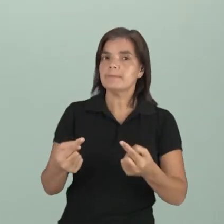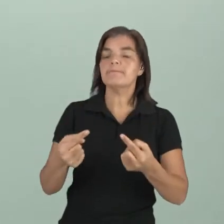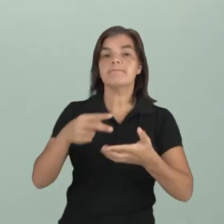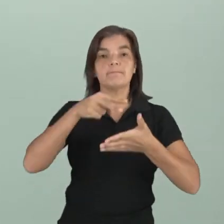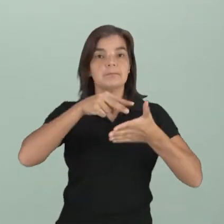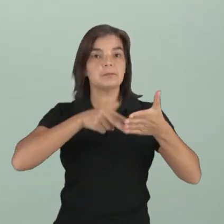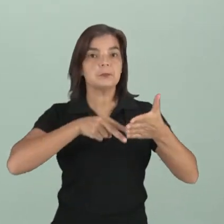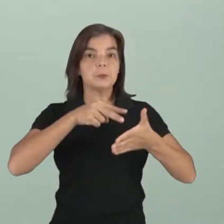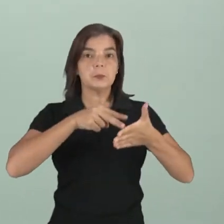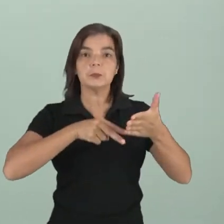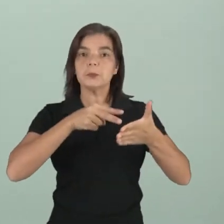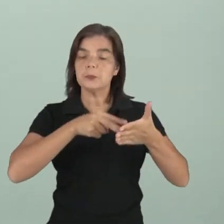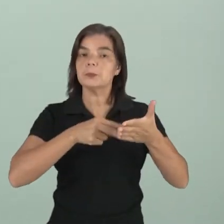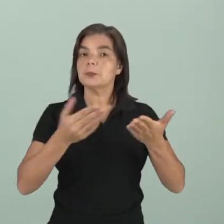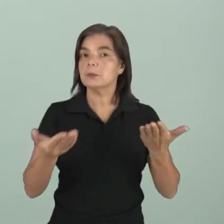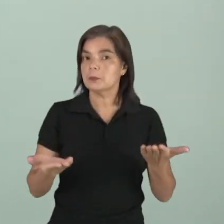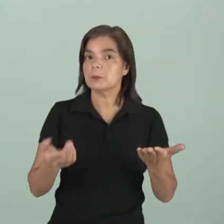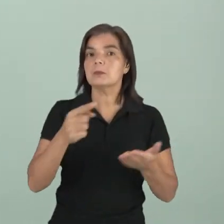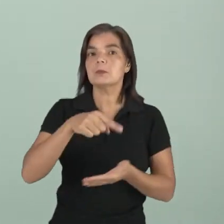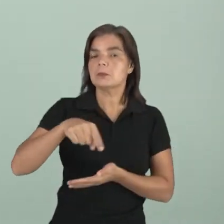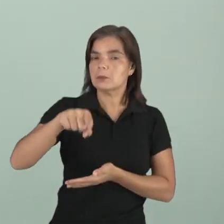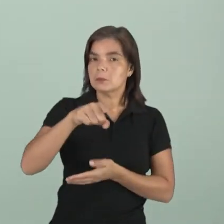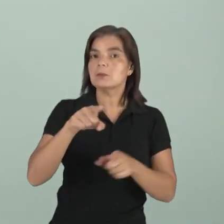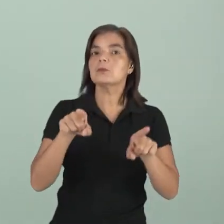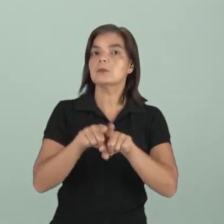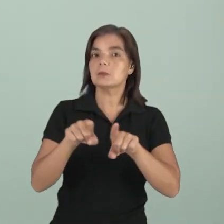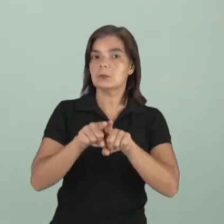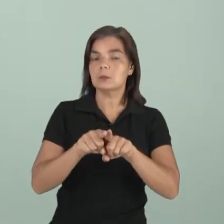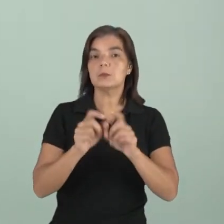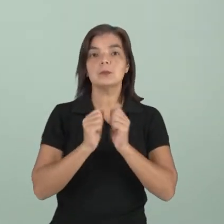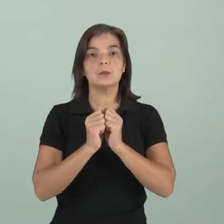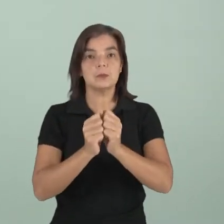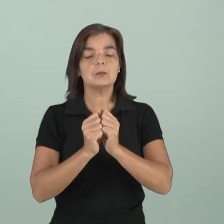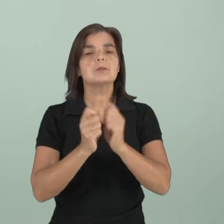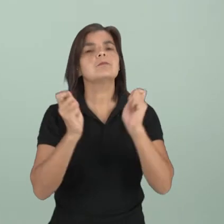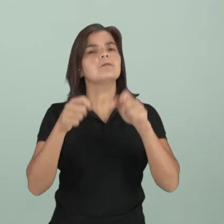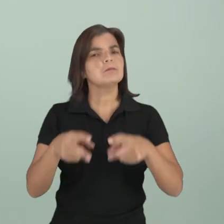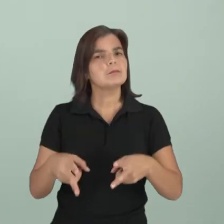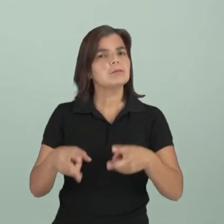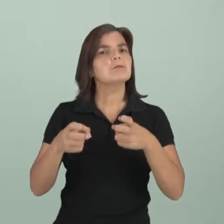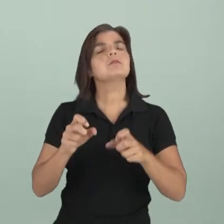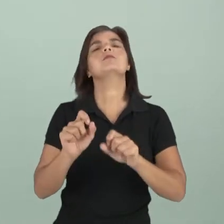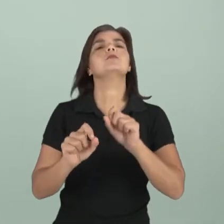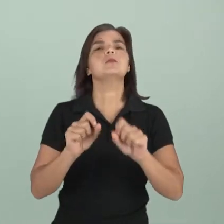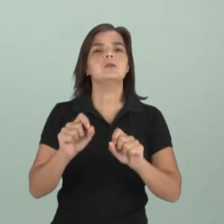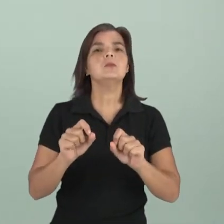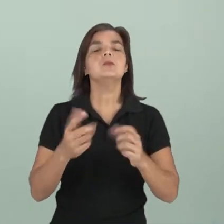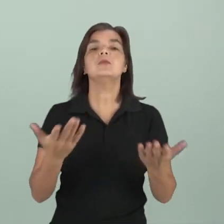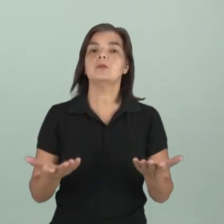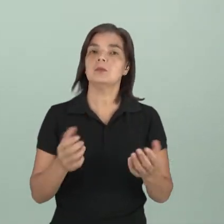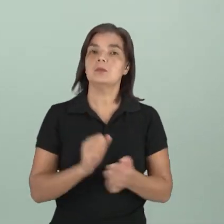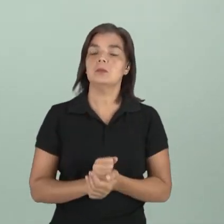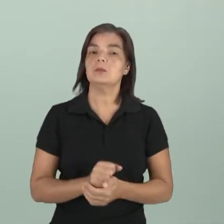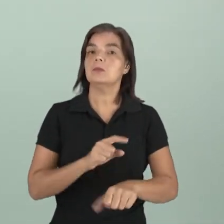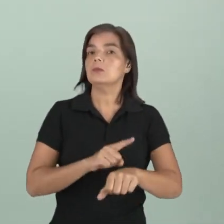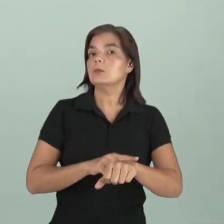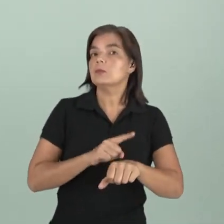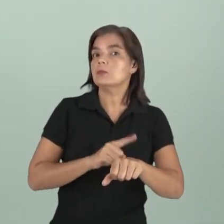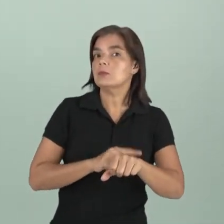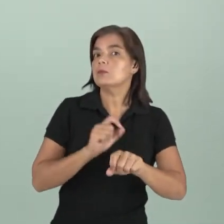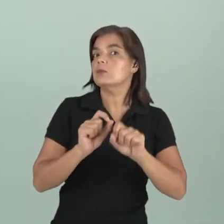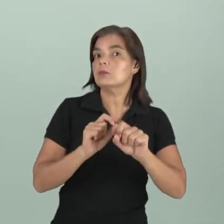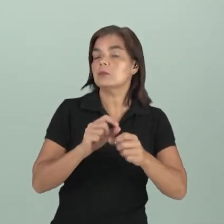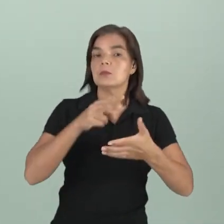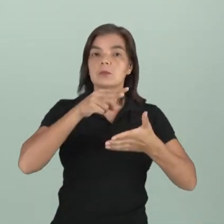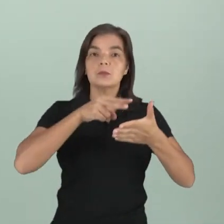da leitura que agora há pouco foi feita e que você acompanhou, você pode perceber que em um determinado momento